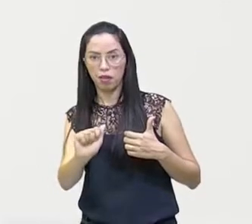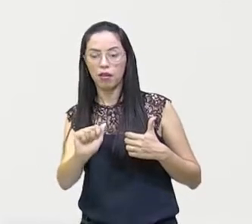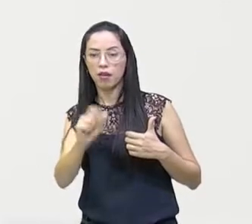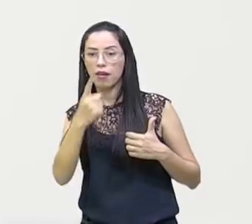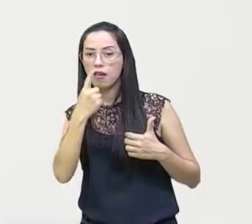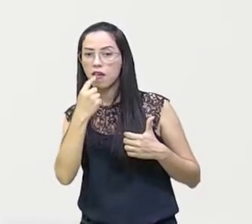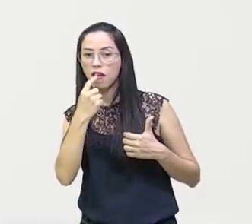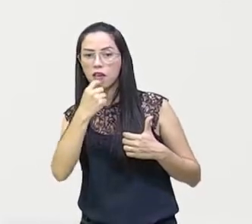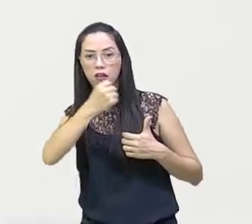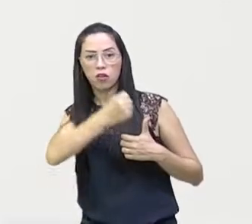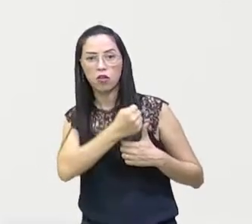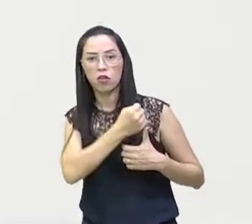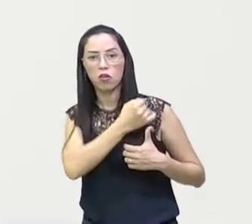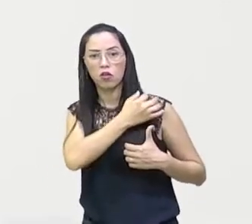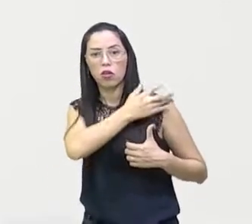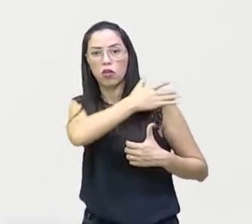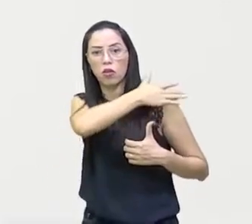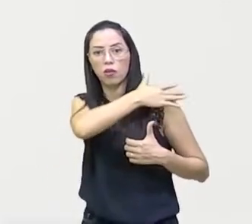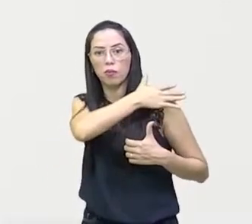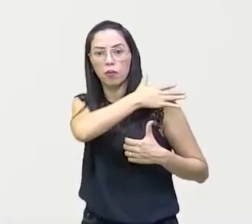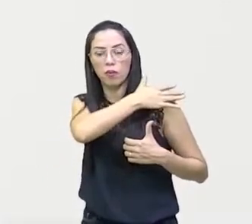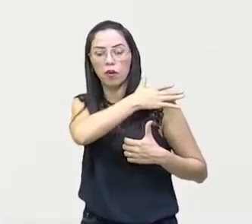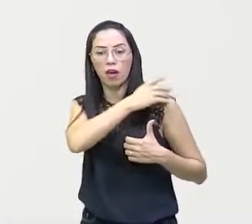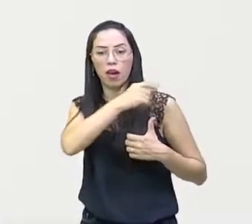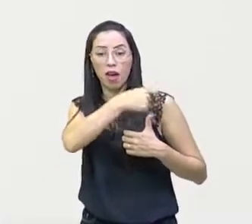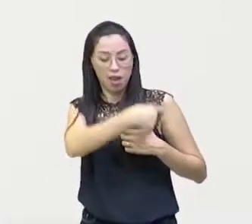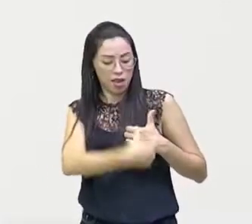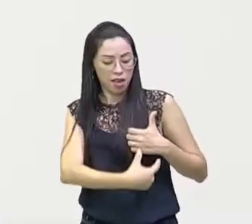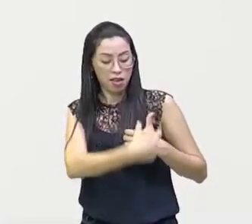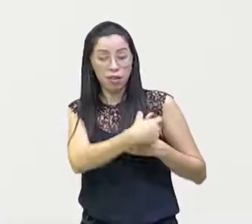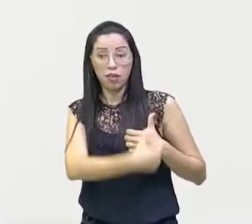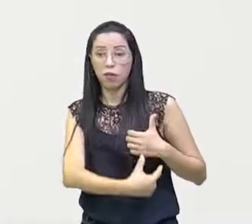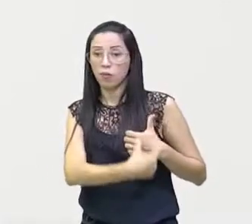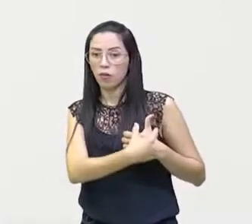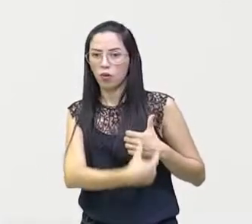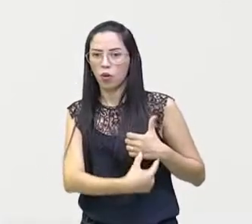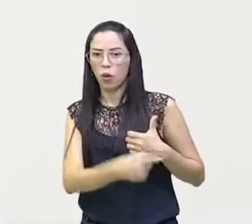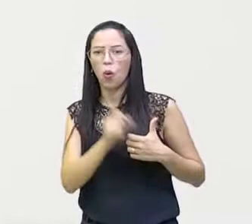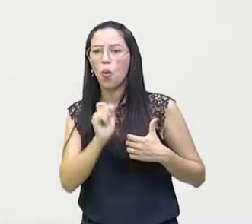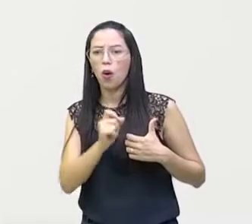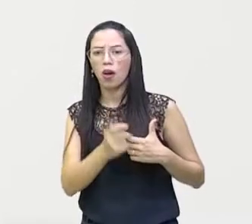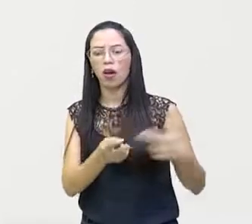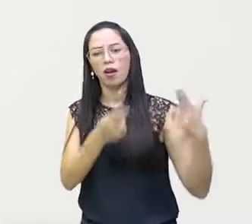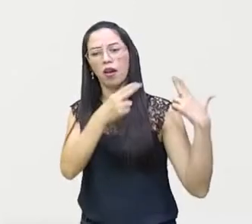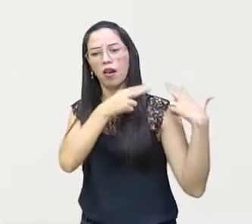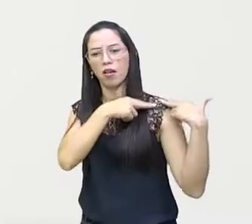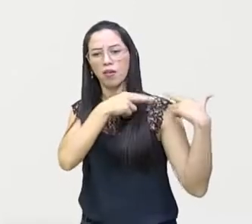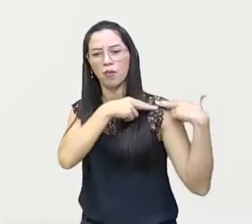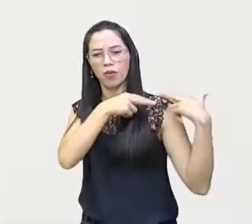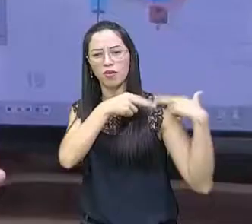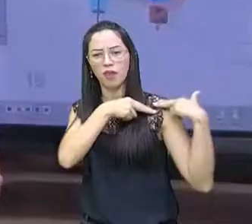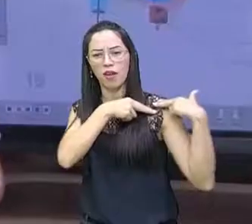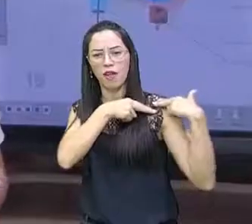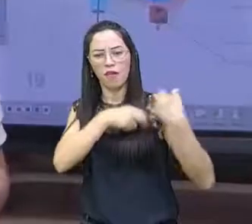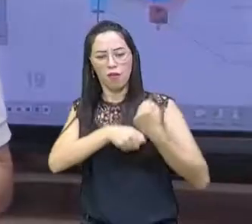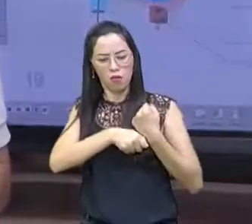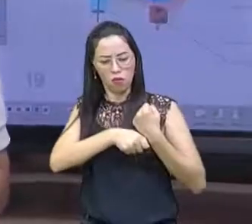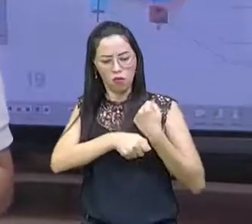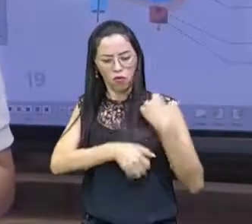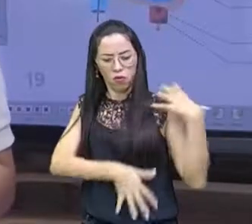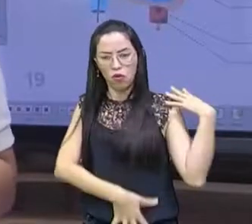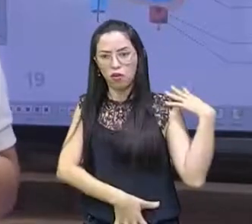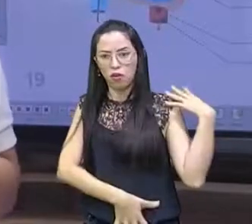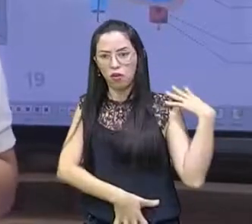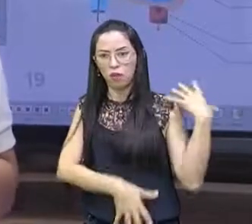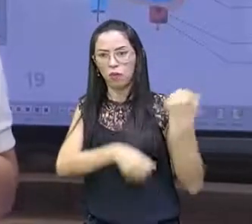parte esquerda é responsável por receber e distribuir também o sangue. Agora, vocês lembram